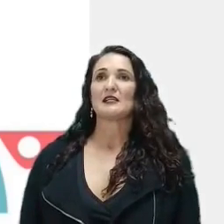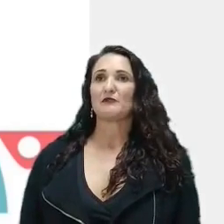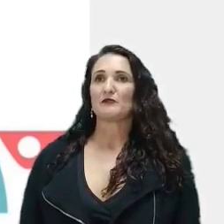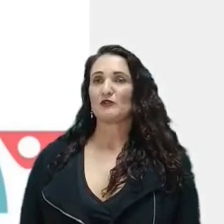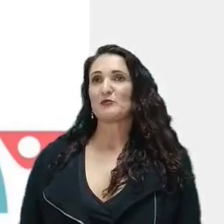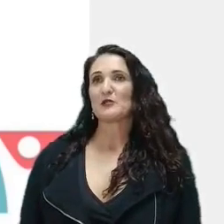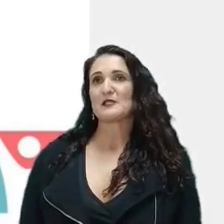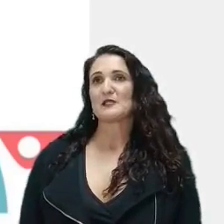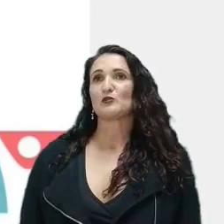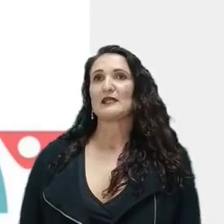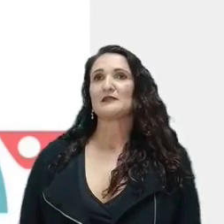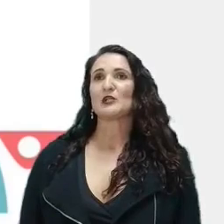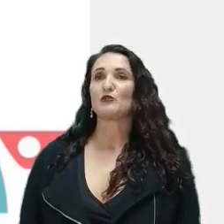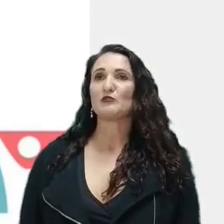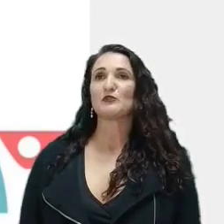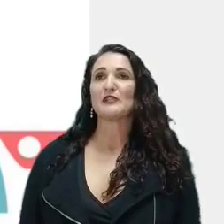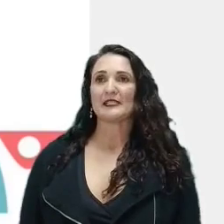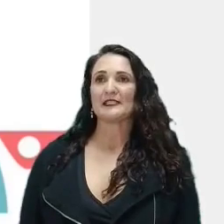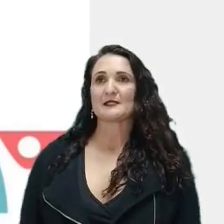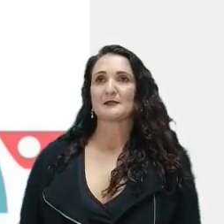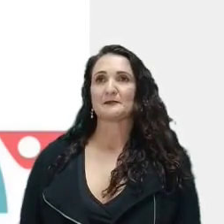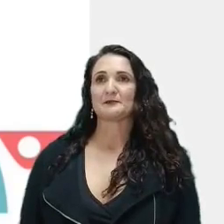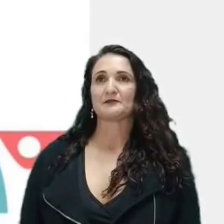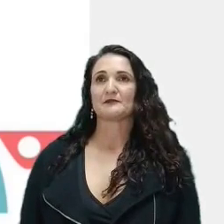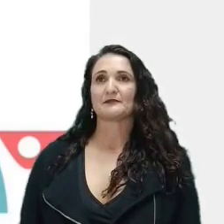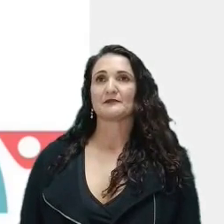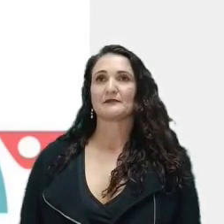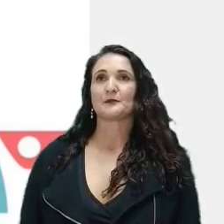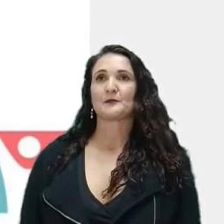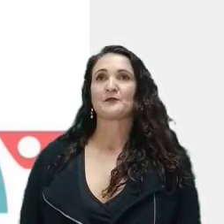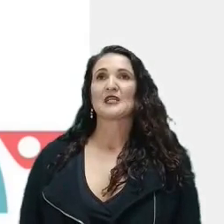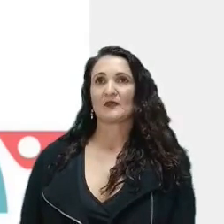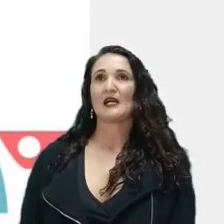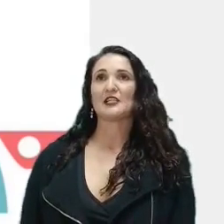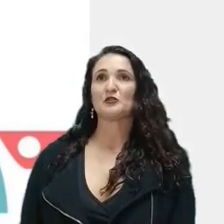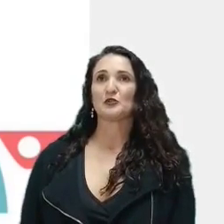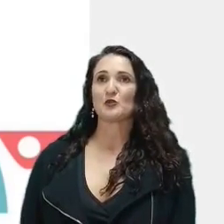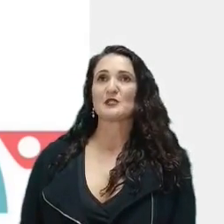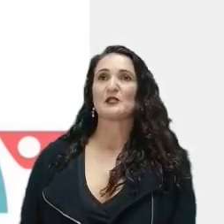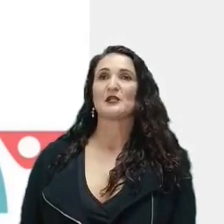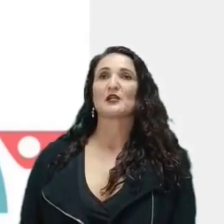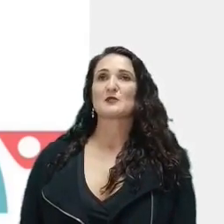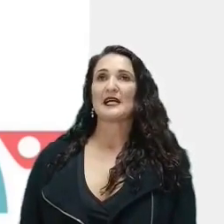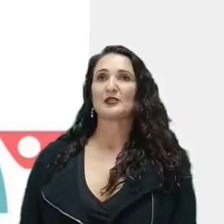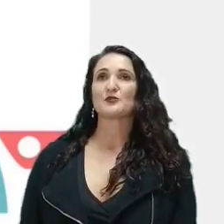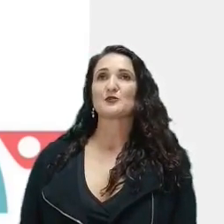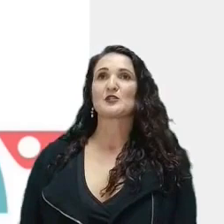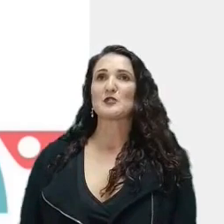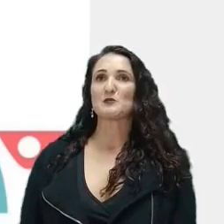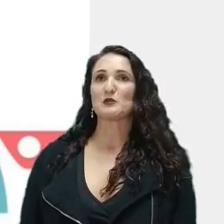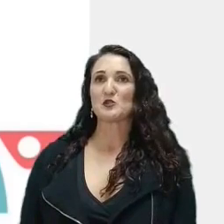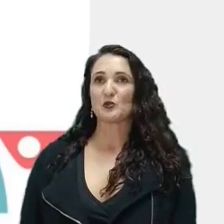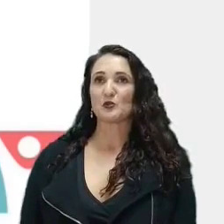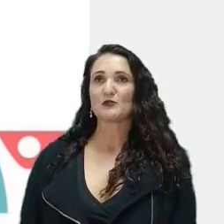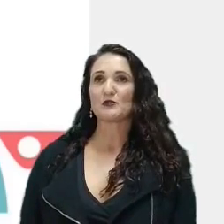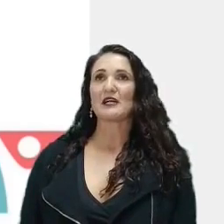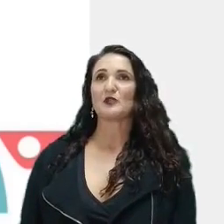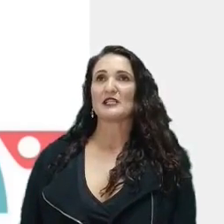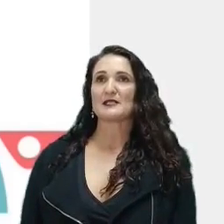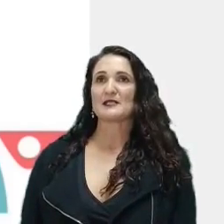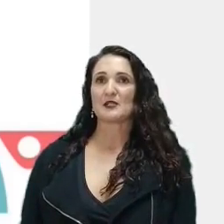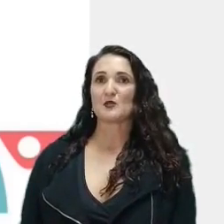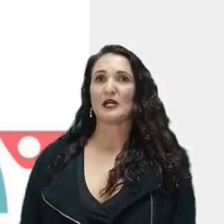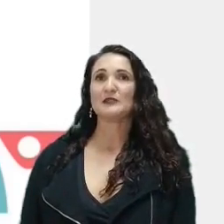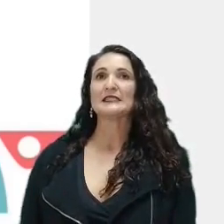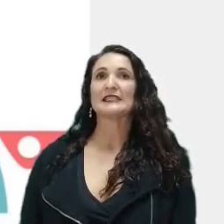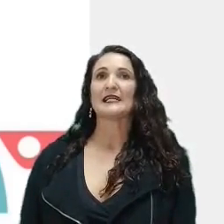que 90% é de convívio da criança. Aqui eu trouxe os dados de 2018 da